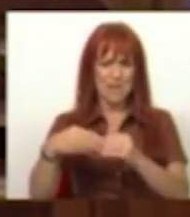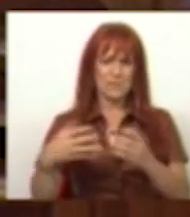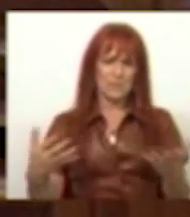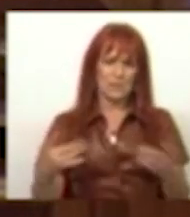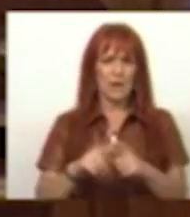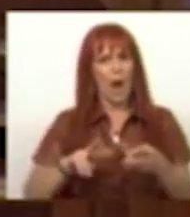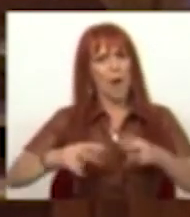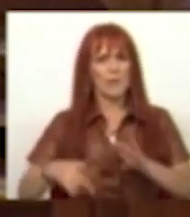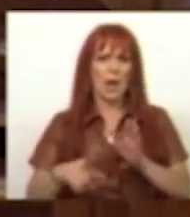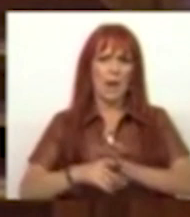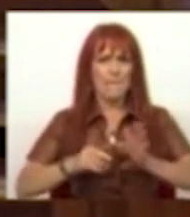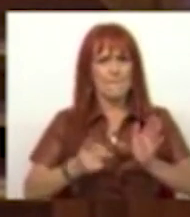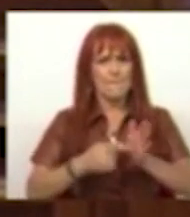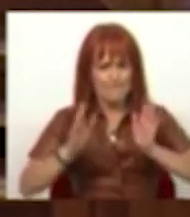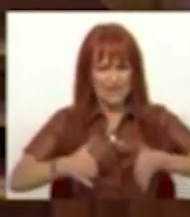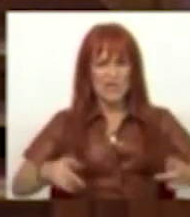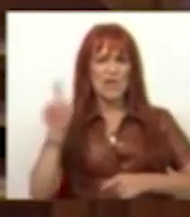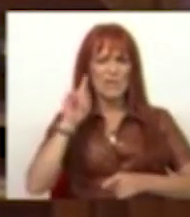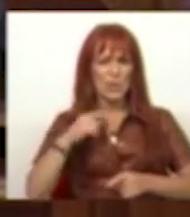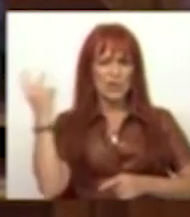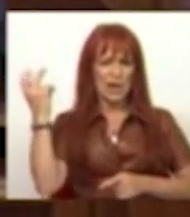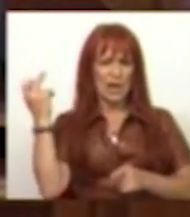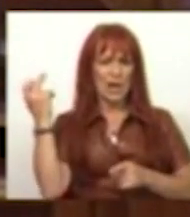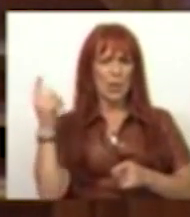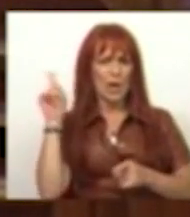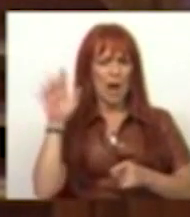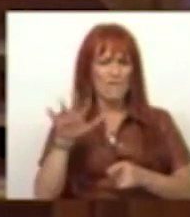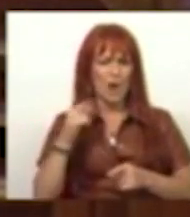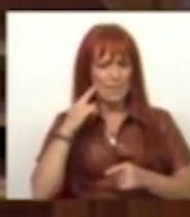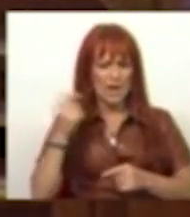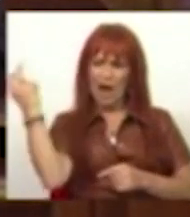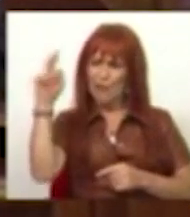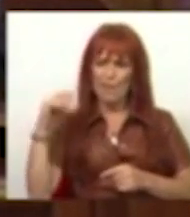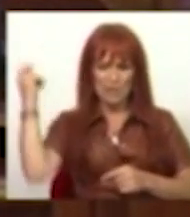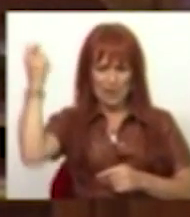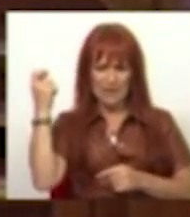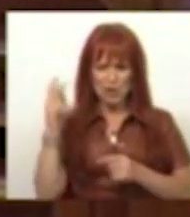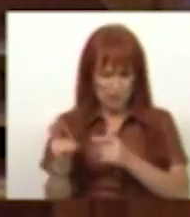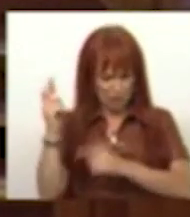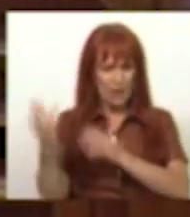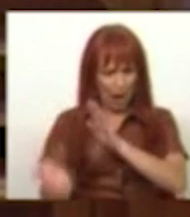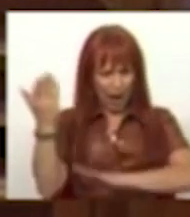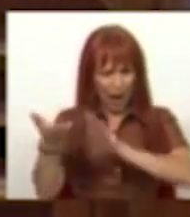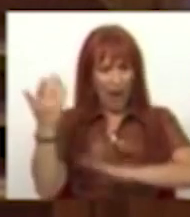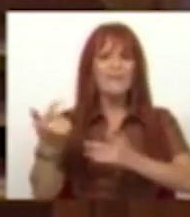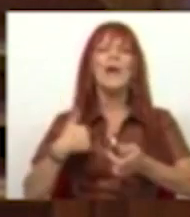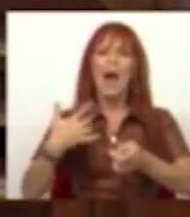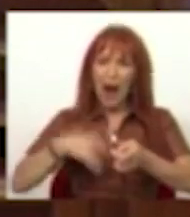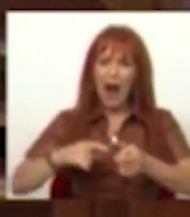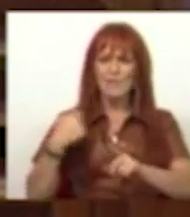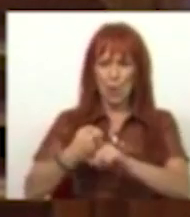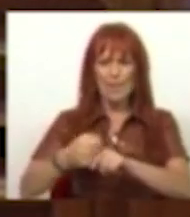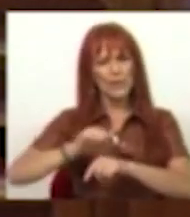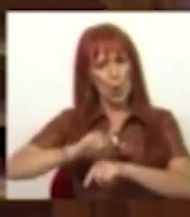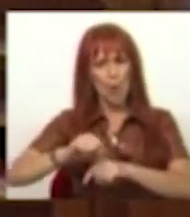preciso alterar a lei e valorizar de forma mais substancial as reformas e as pensões se queremos, de facto,